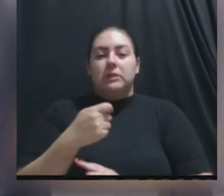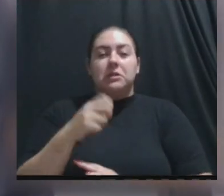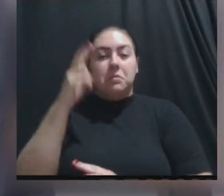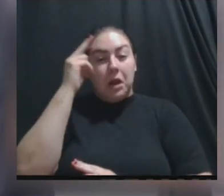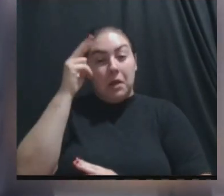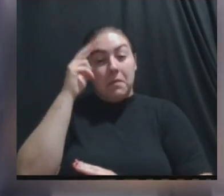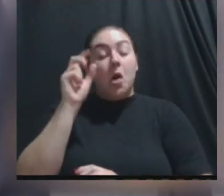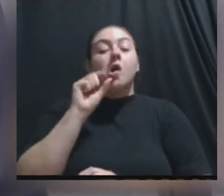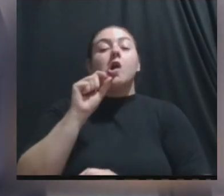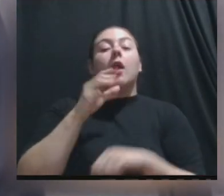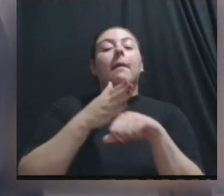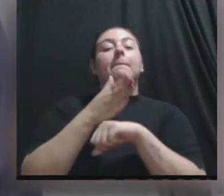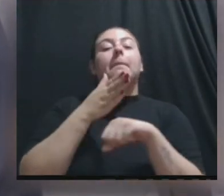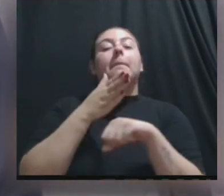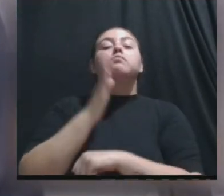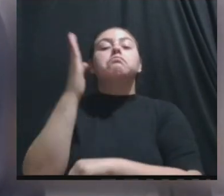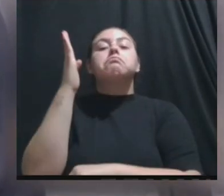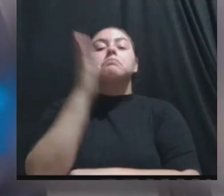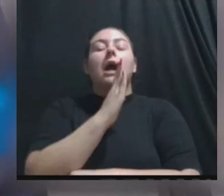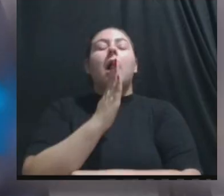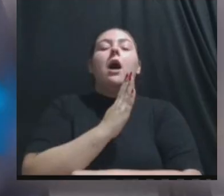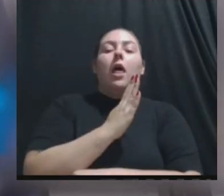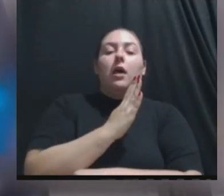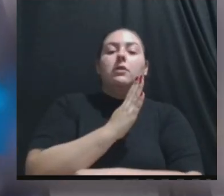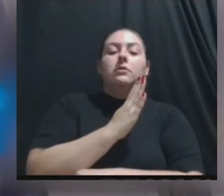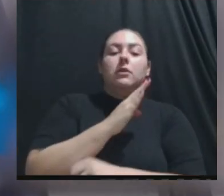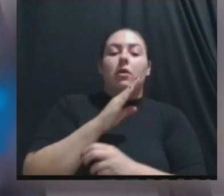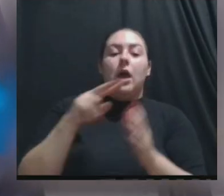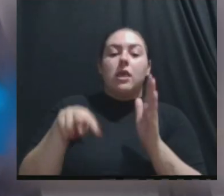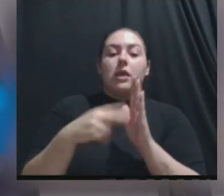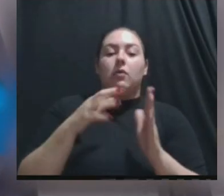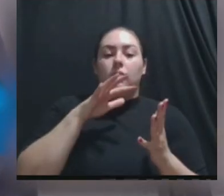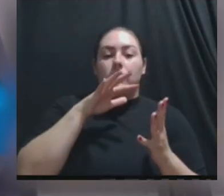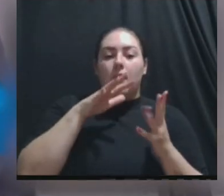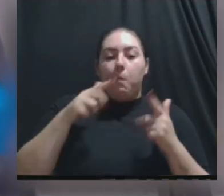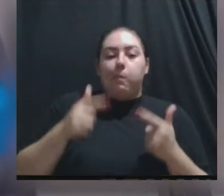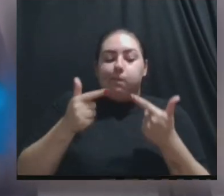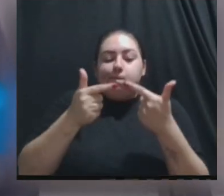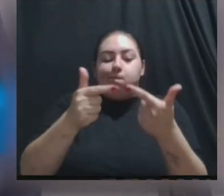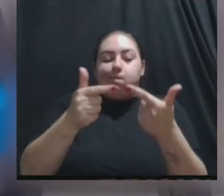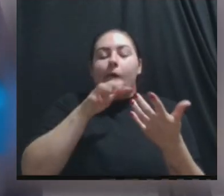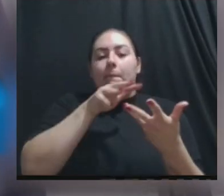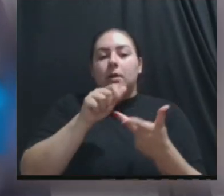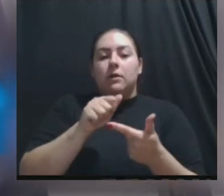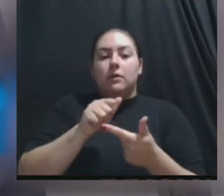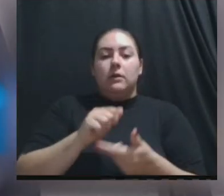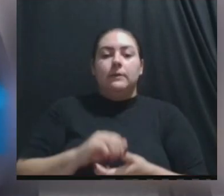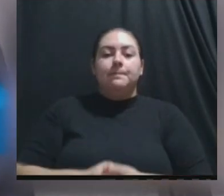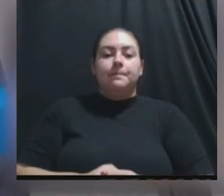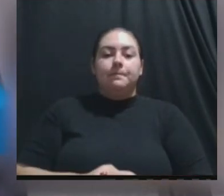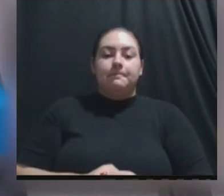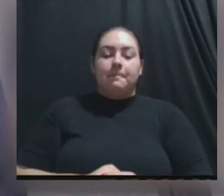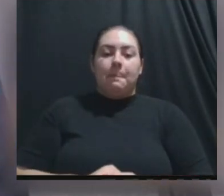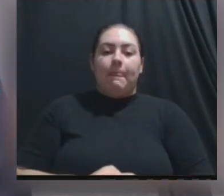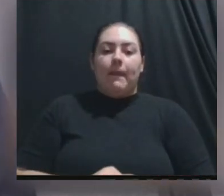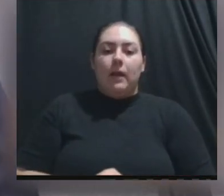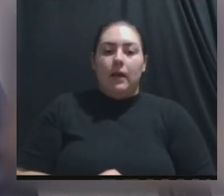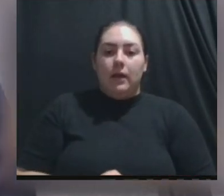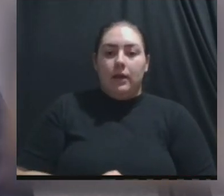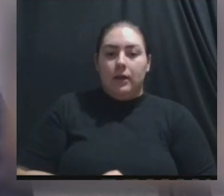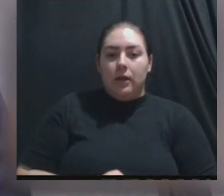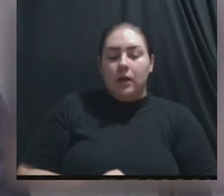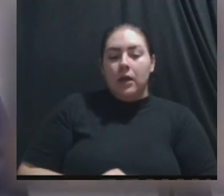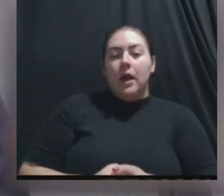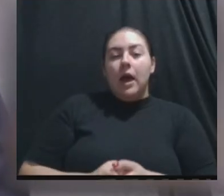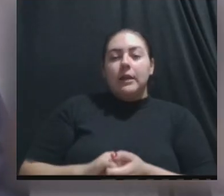na Segunda Guerra Mundial. E a participação da FEB, a Força Expedicionária Brasileira, foi decisiva para